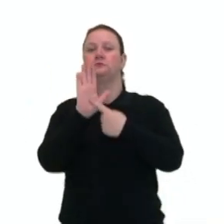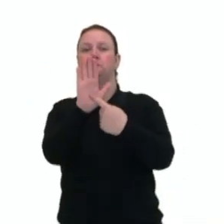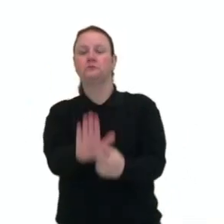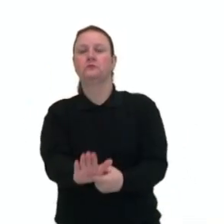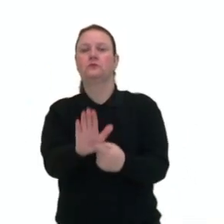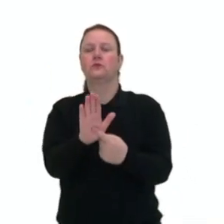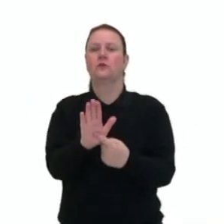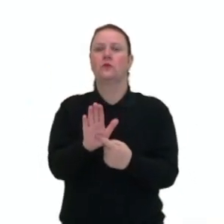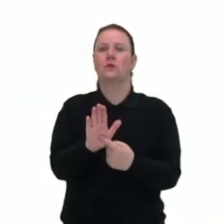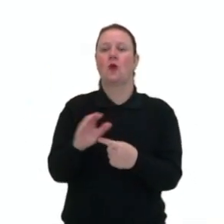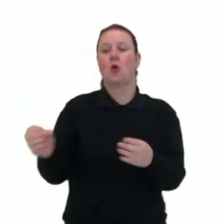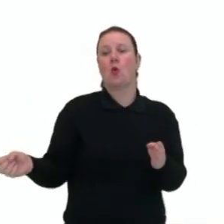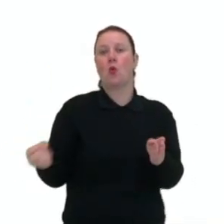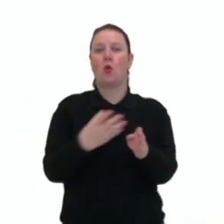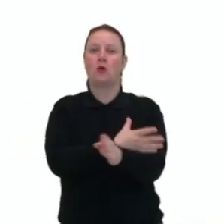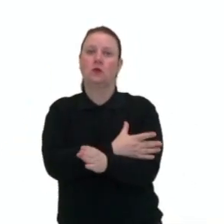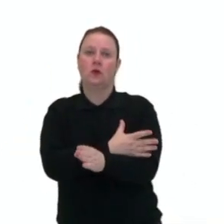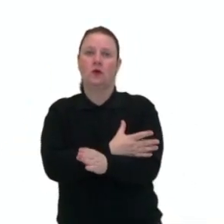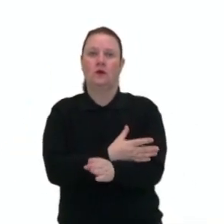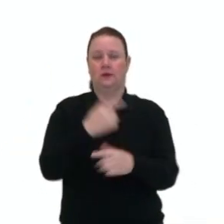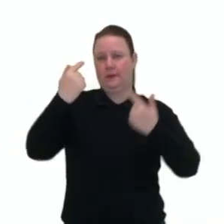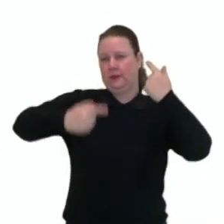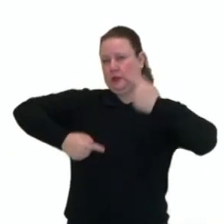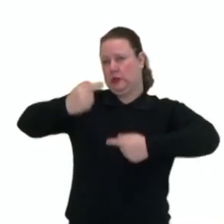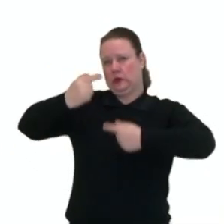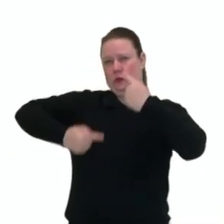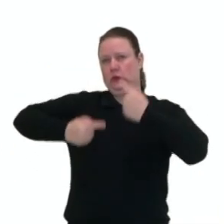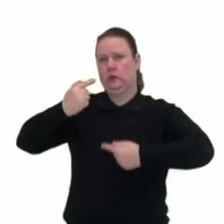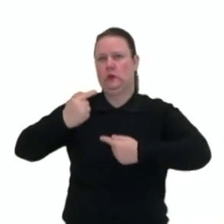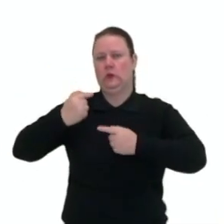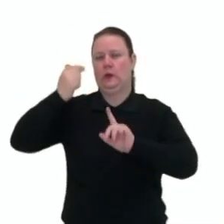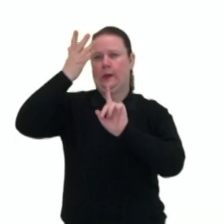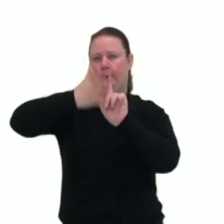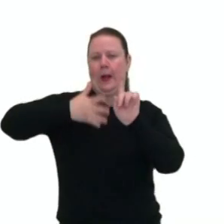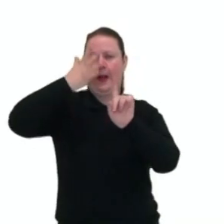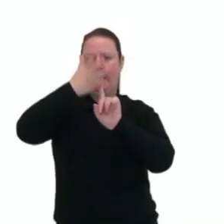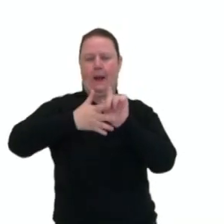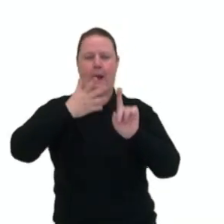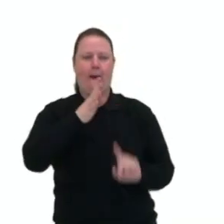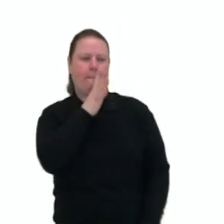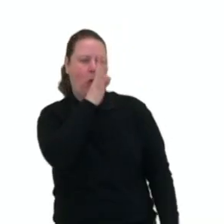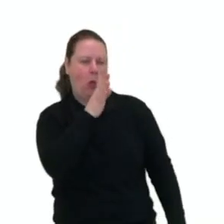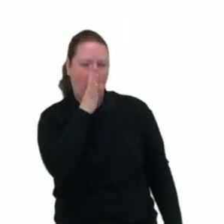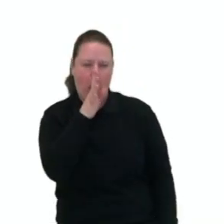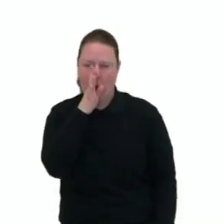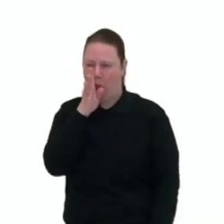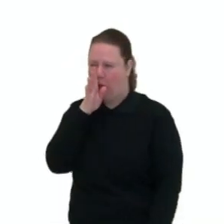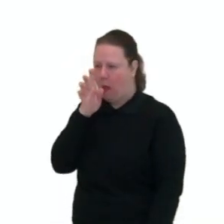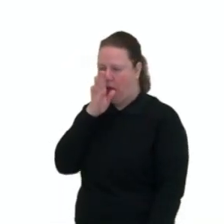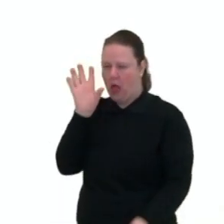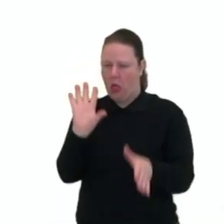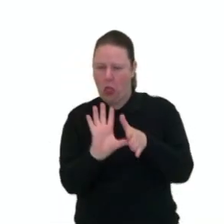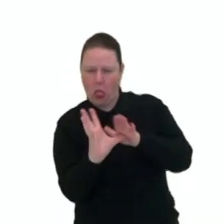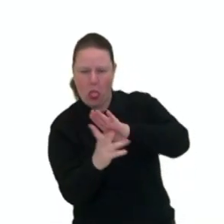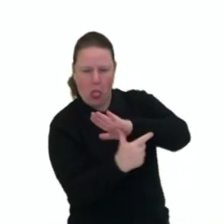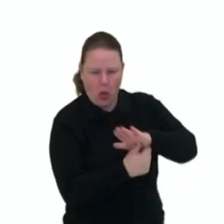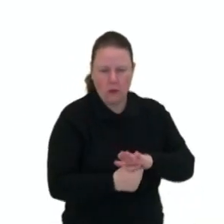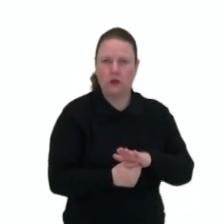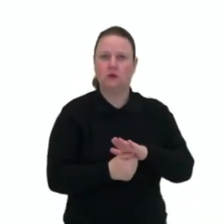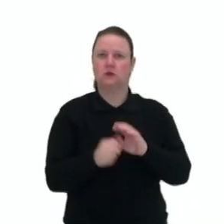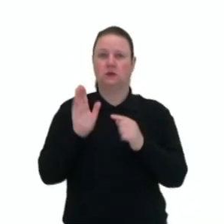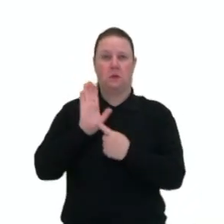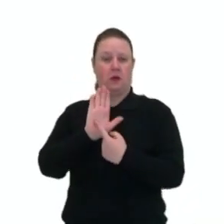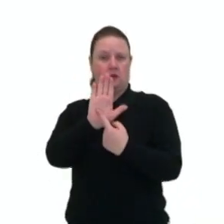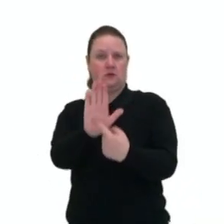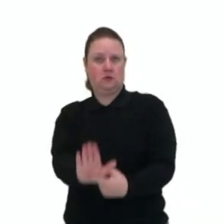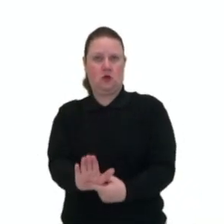como o novo na política. Em seus discursos, ele criticava duramente corrupção e se apresentava